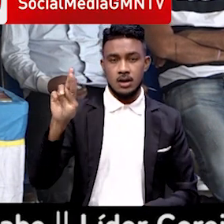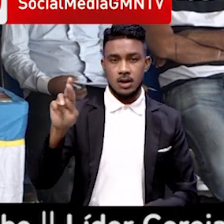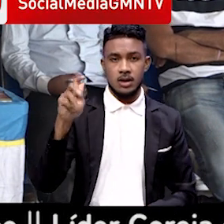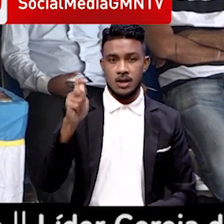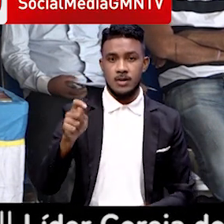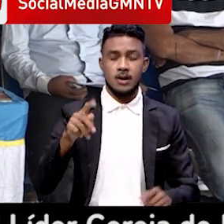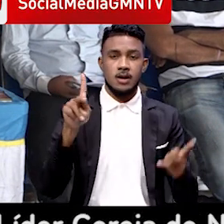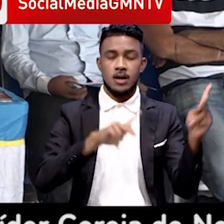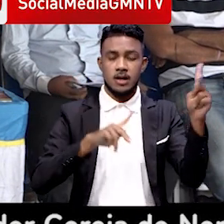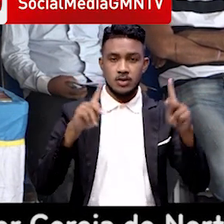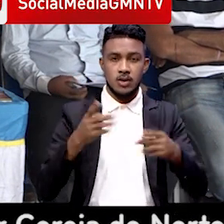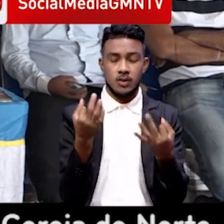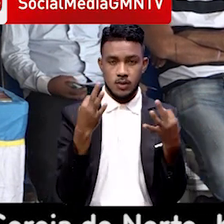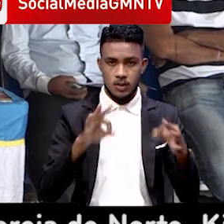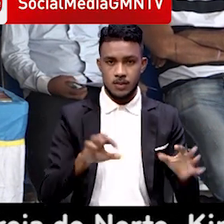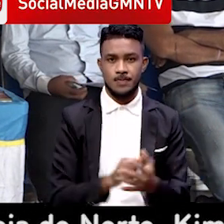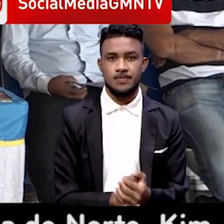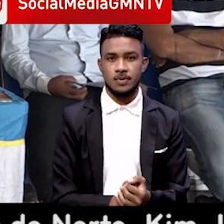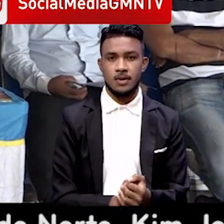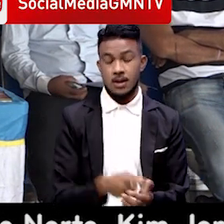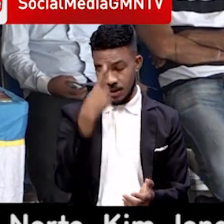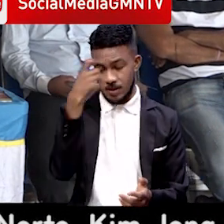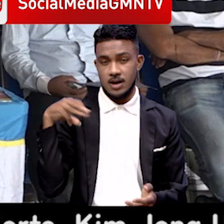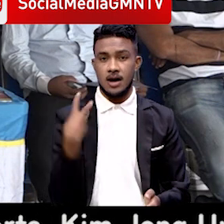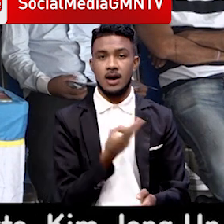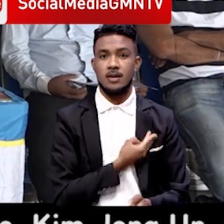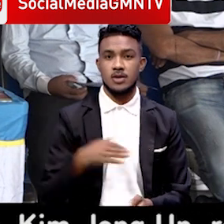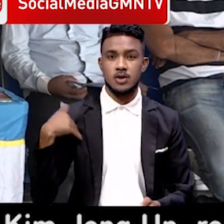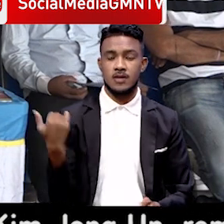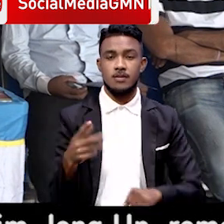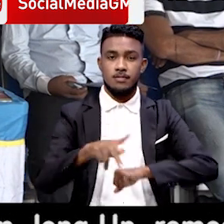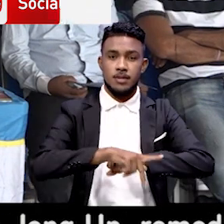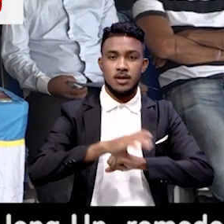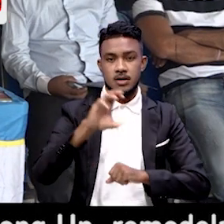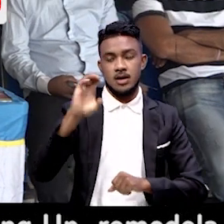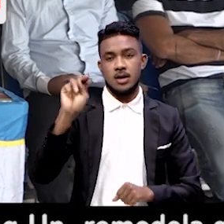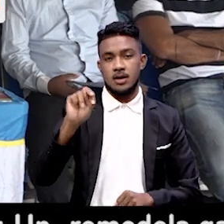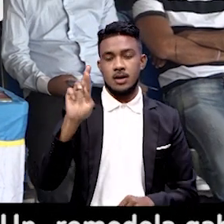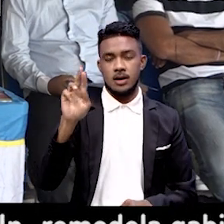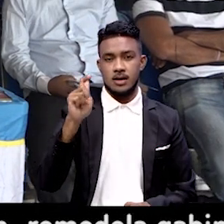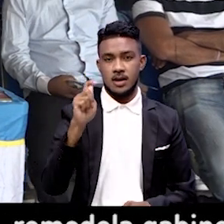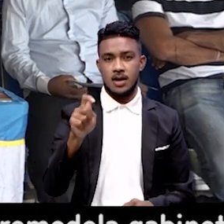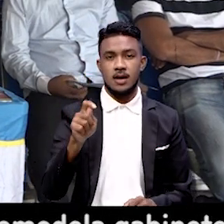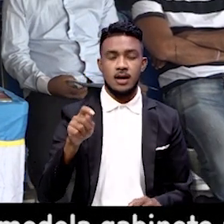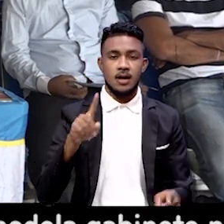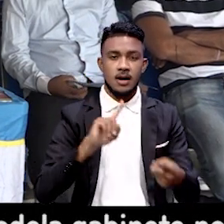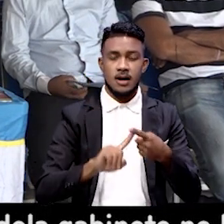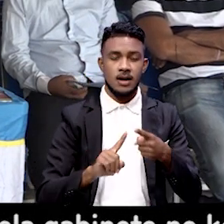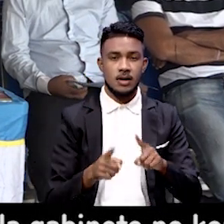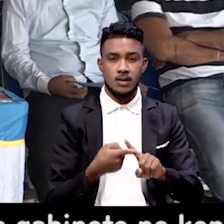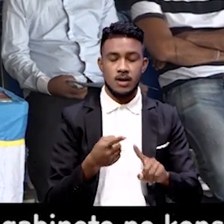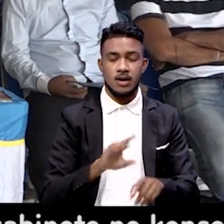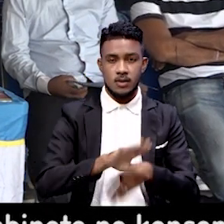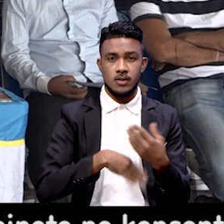caso ne Toramata. Também, a minha juventude Partido CNRT afirma que a taxela tolera